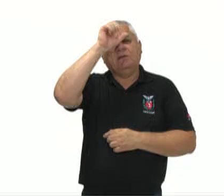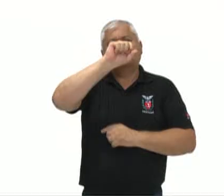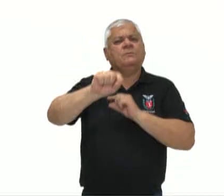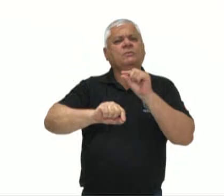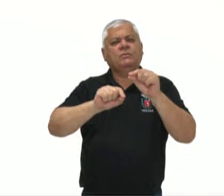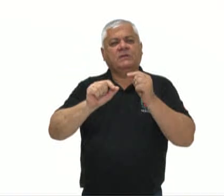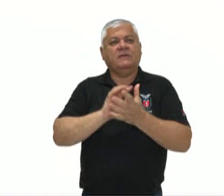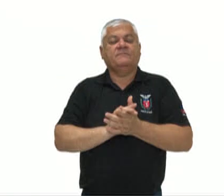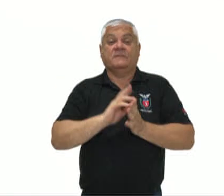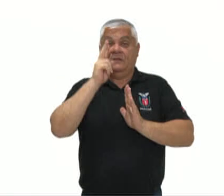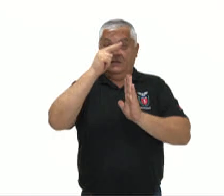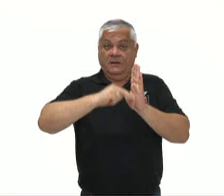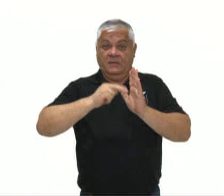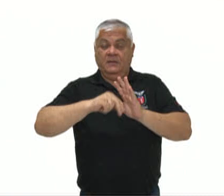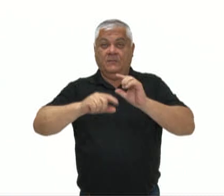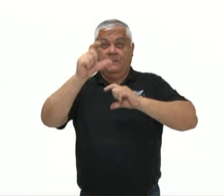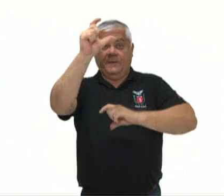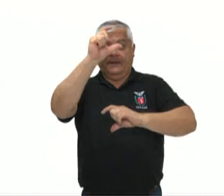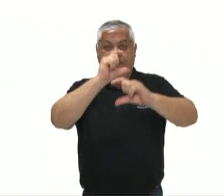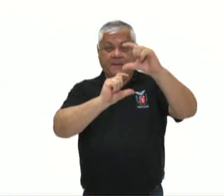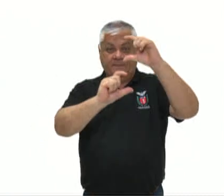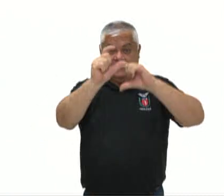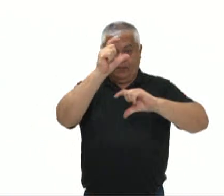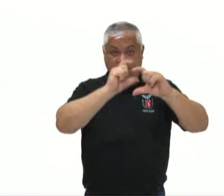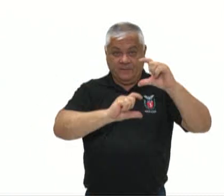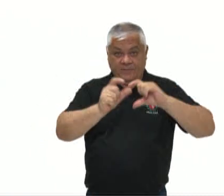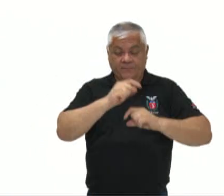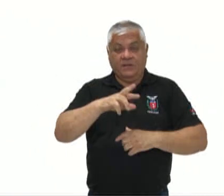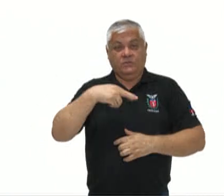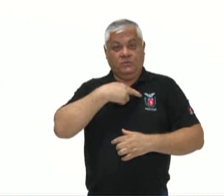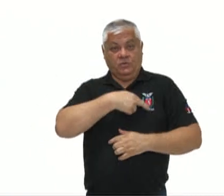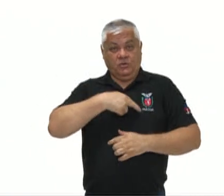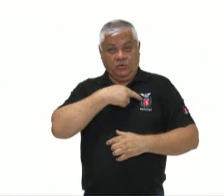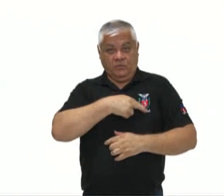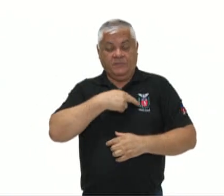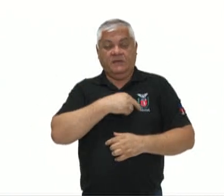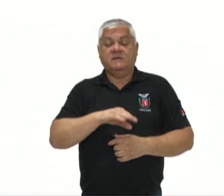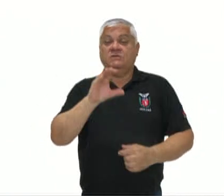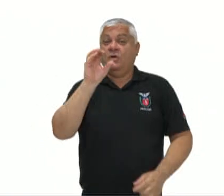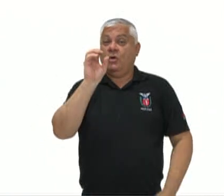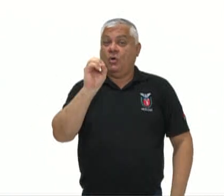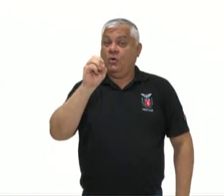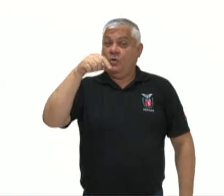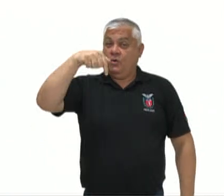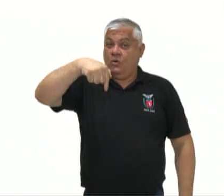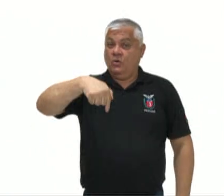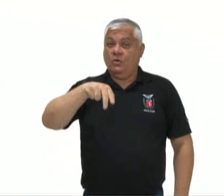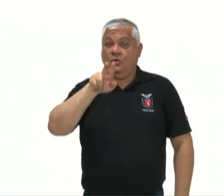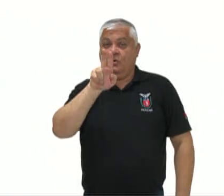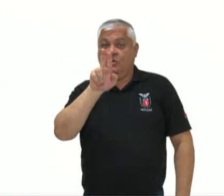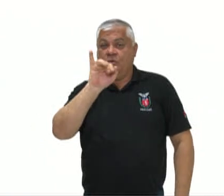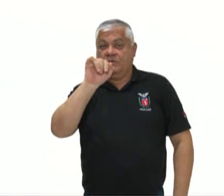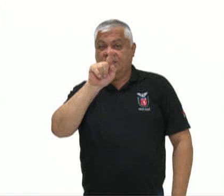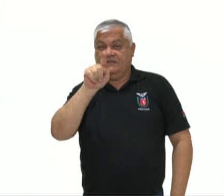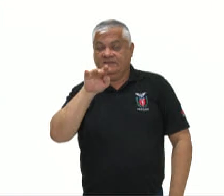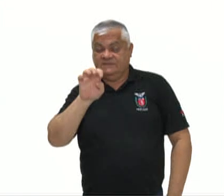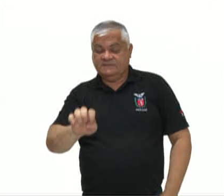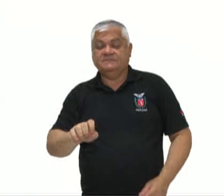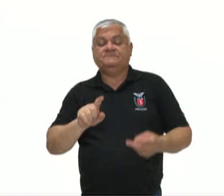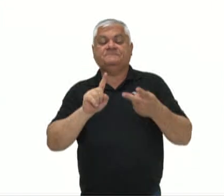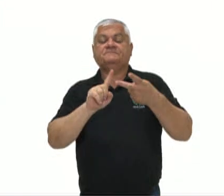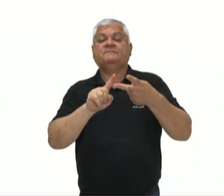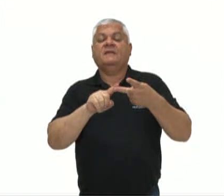né? Lemos alguns fragmentos, alguns recortes do romance modernista O 15, da genial Raquel de Queiroz.